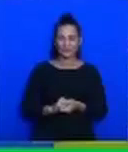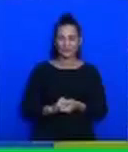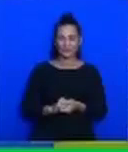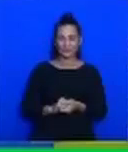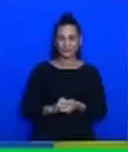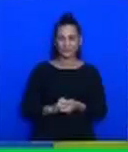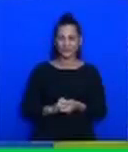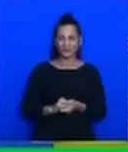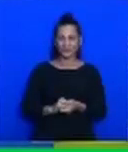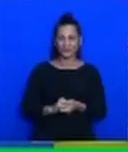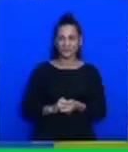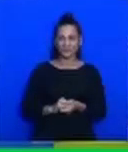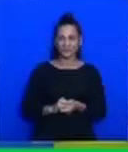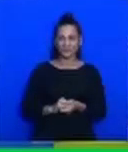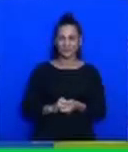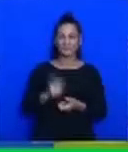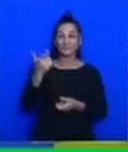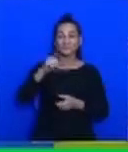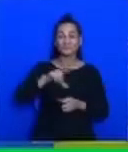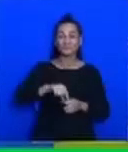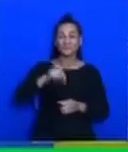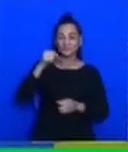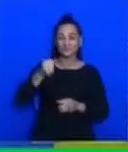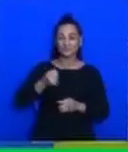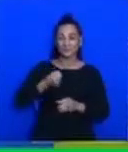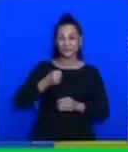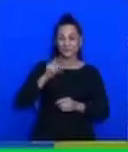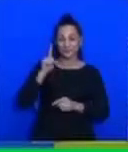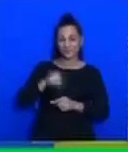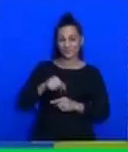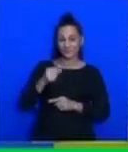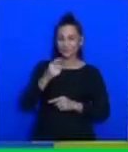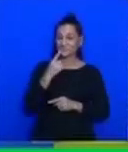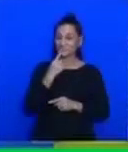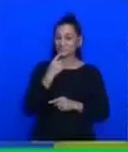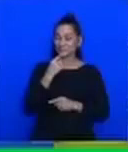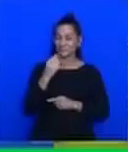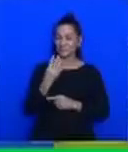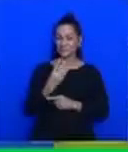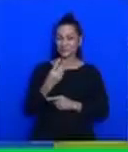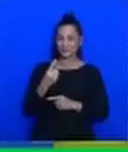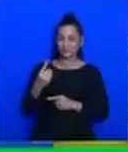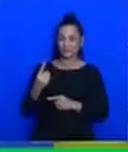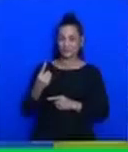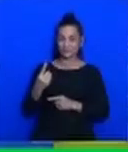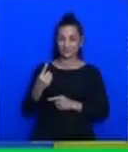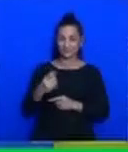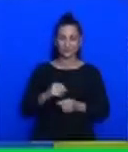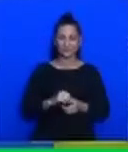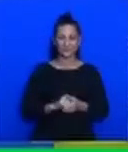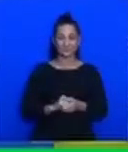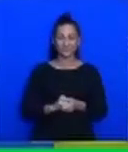Aí no detalhe para você. Próximo número sorteado. Vermelha 41.